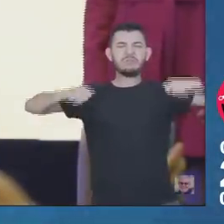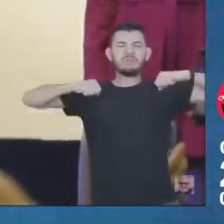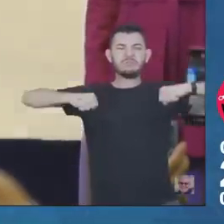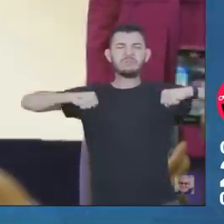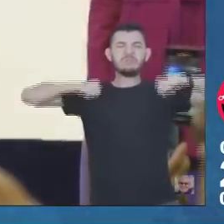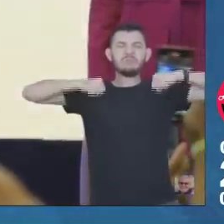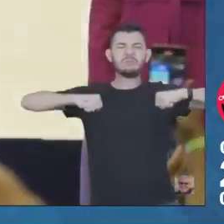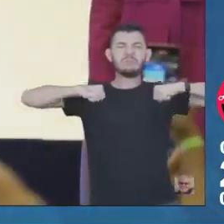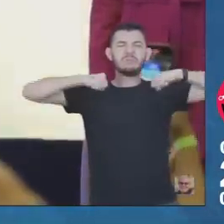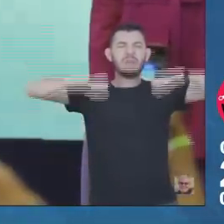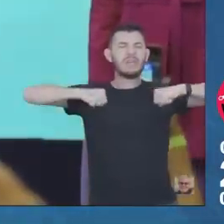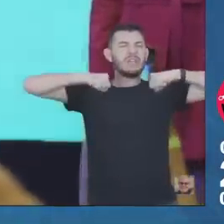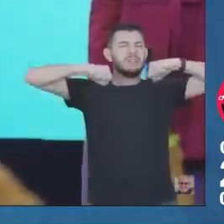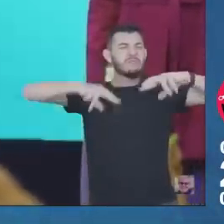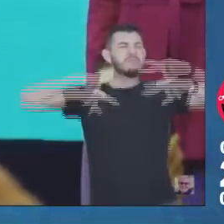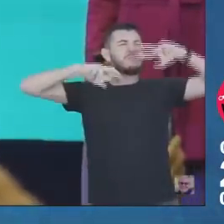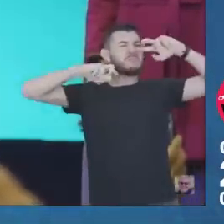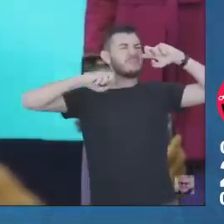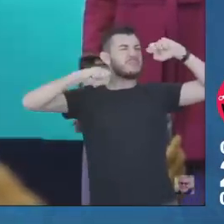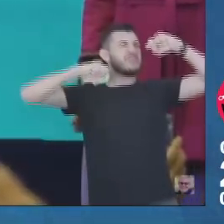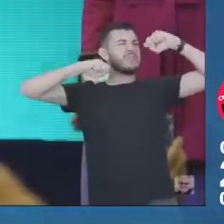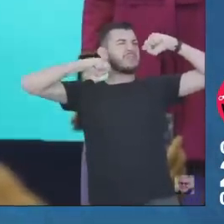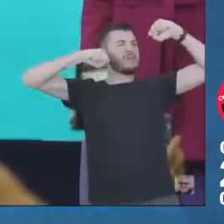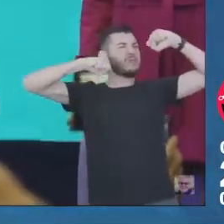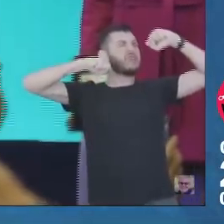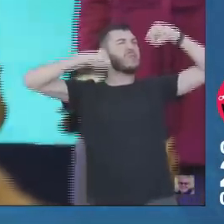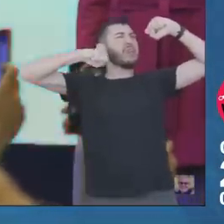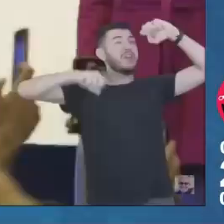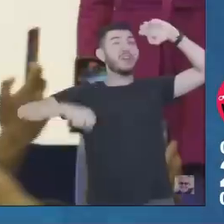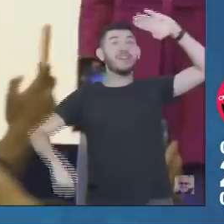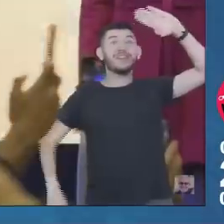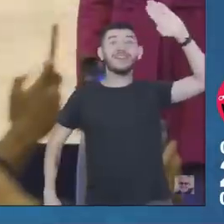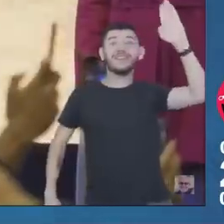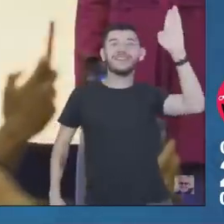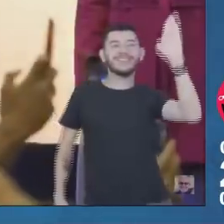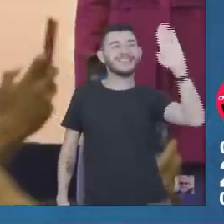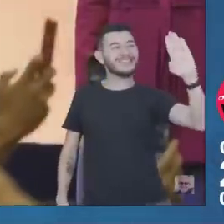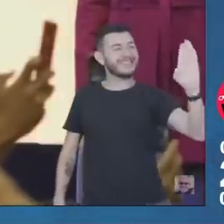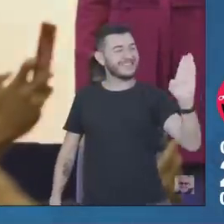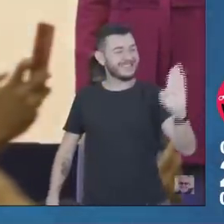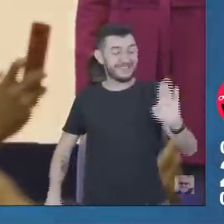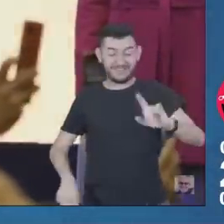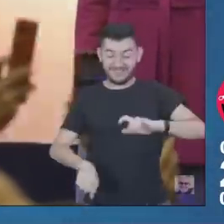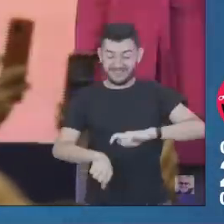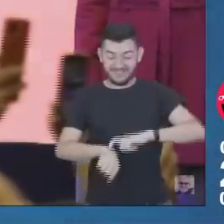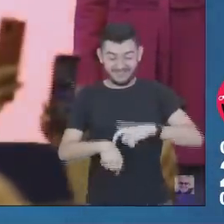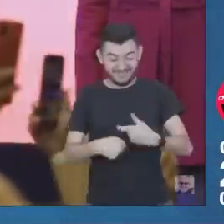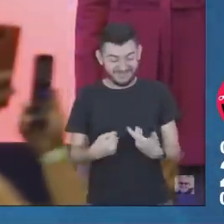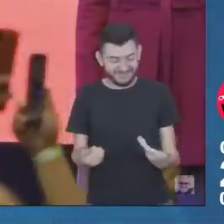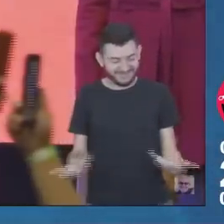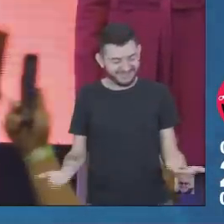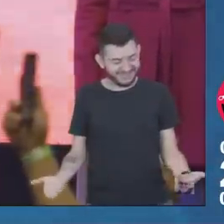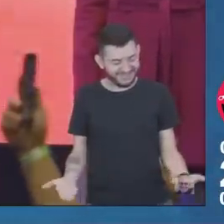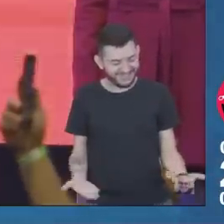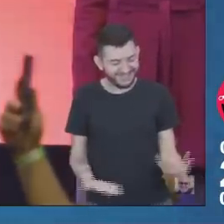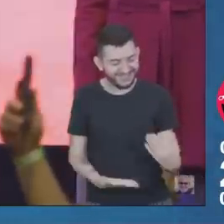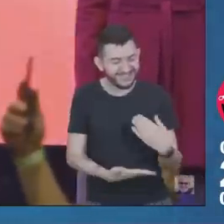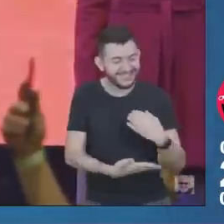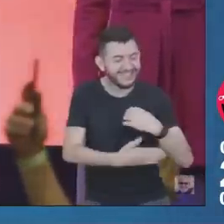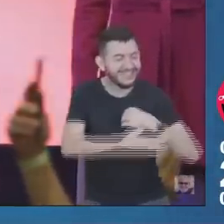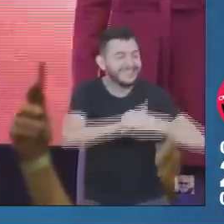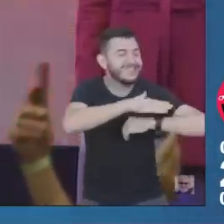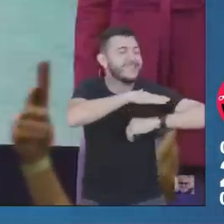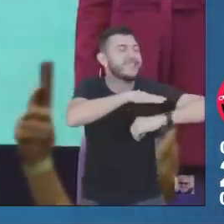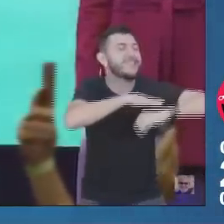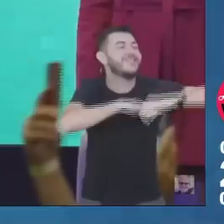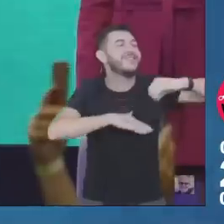da liberdade em raios fúlgidos brilhou no céu da pátria nesse instante.